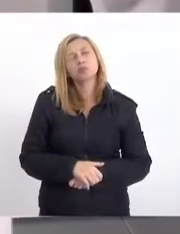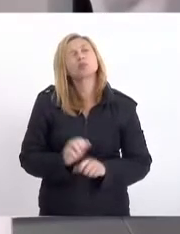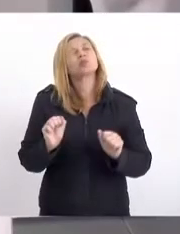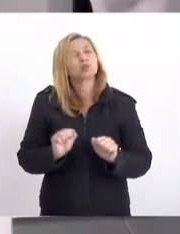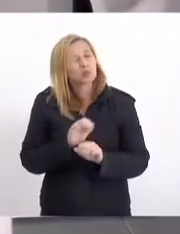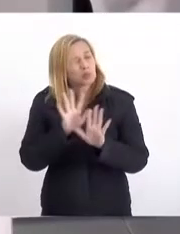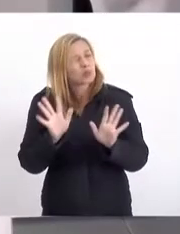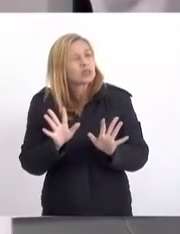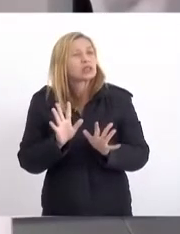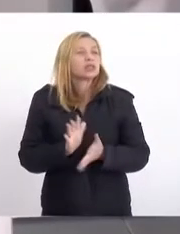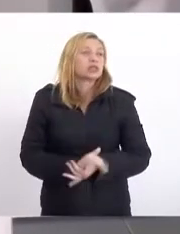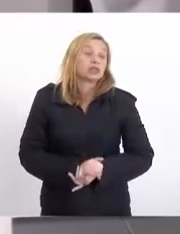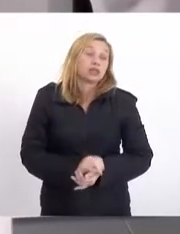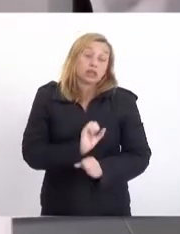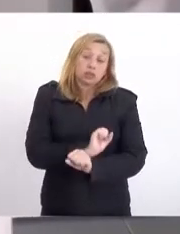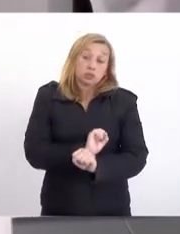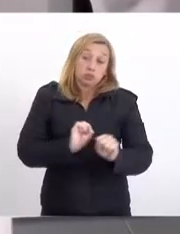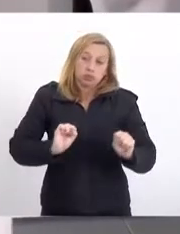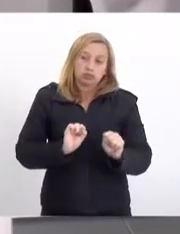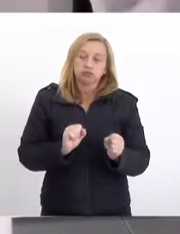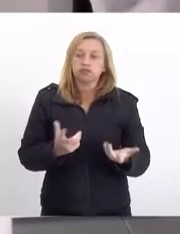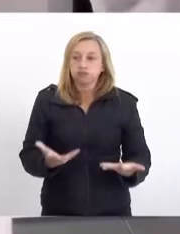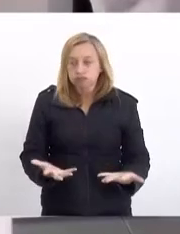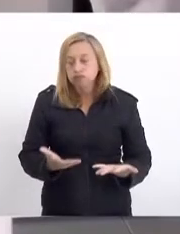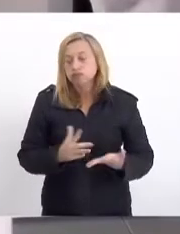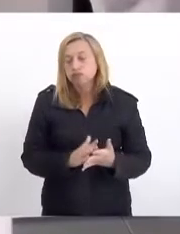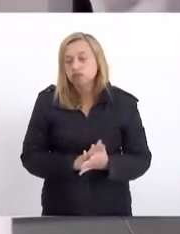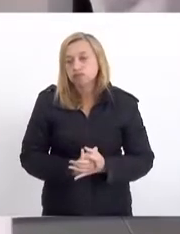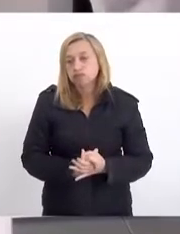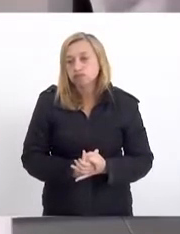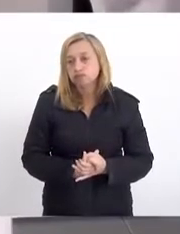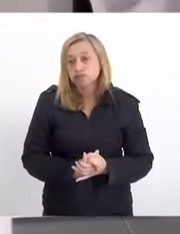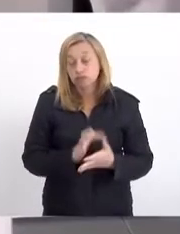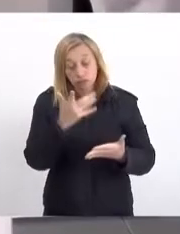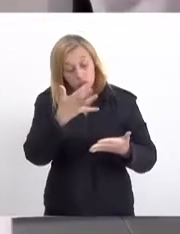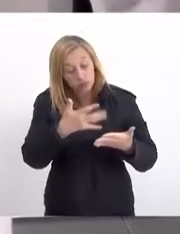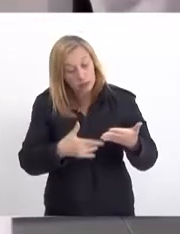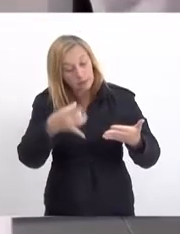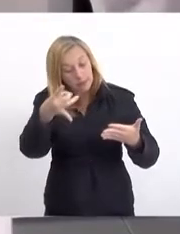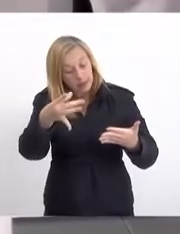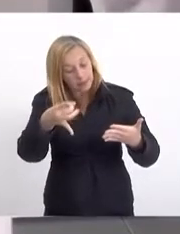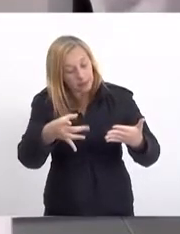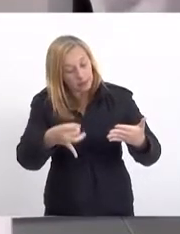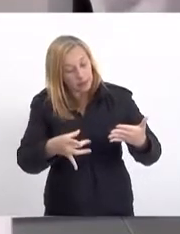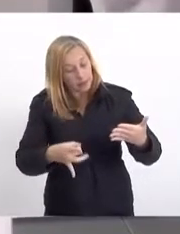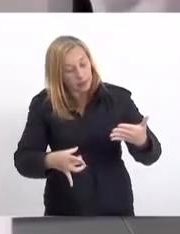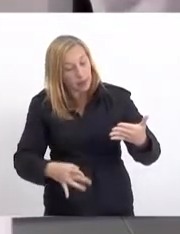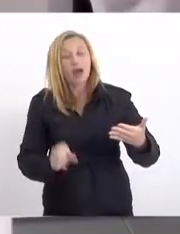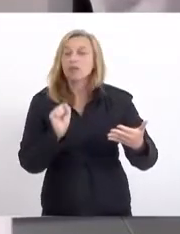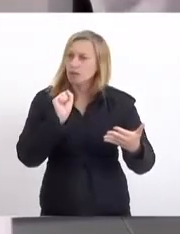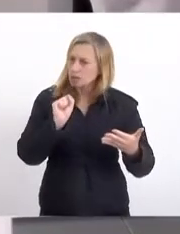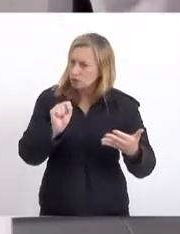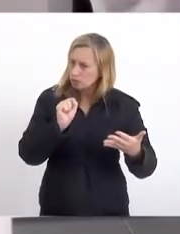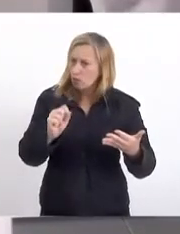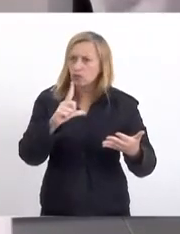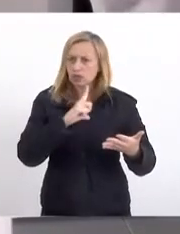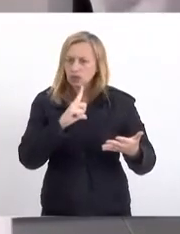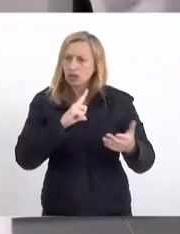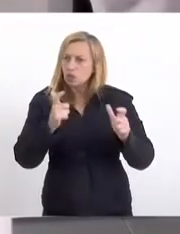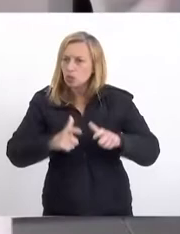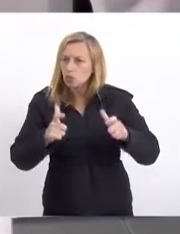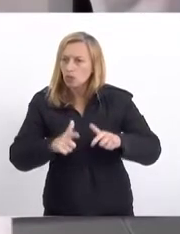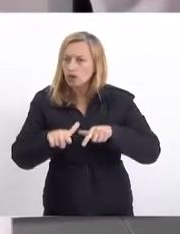praticamente impossível levantar item por item, mas pode ter esses postos de